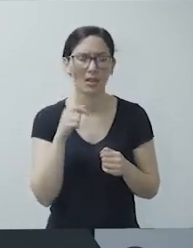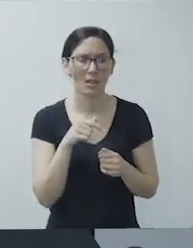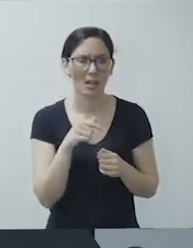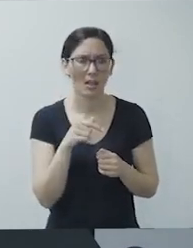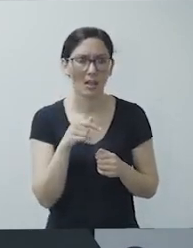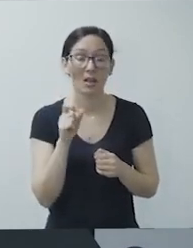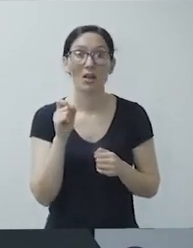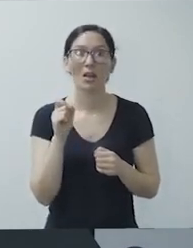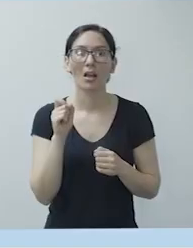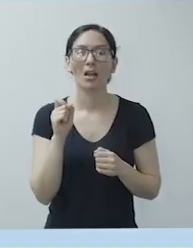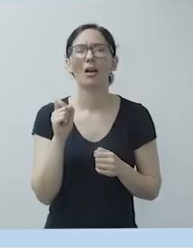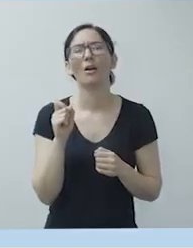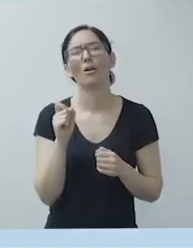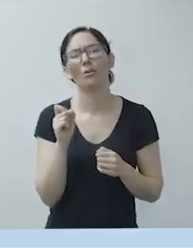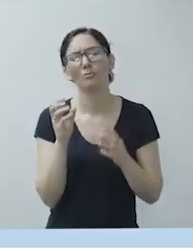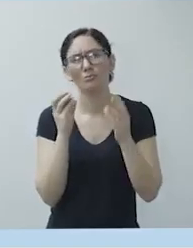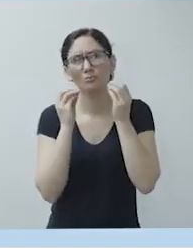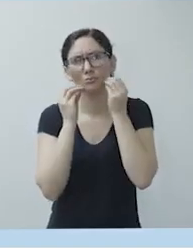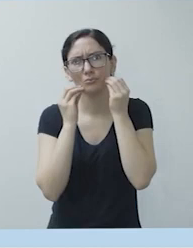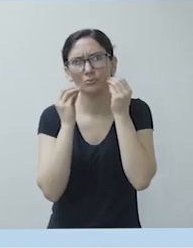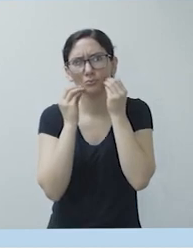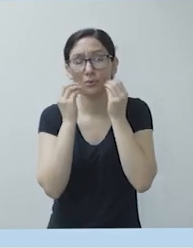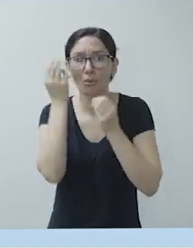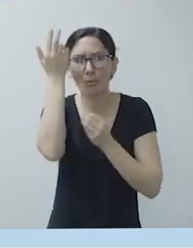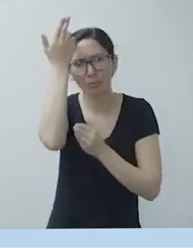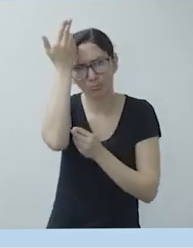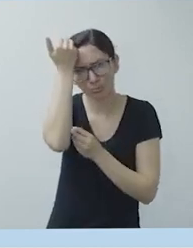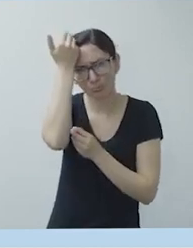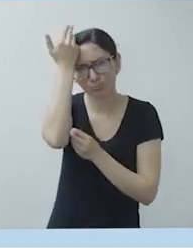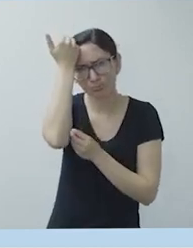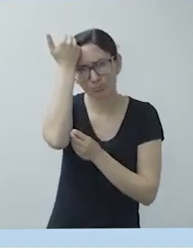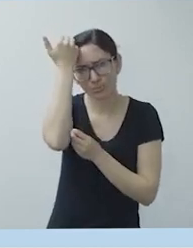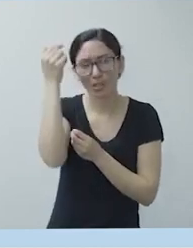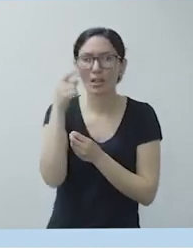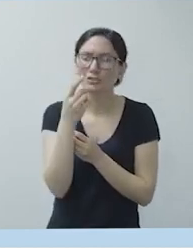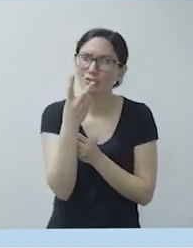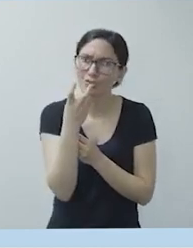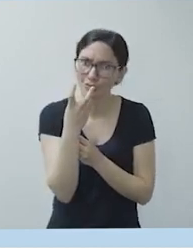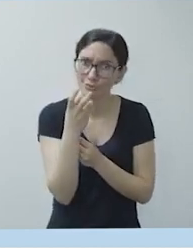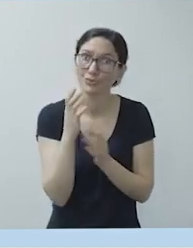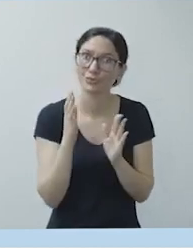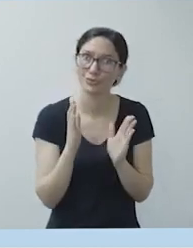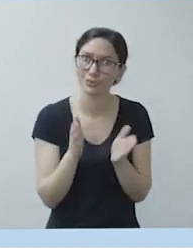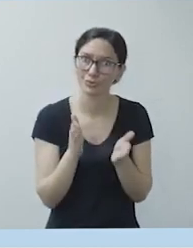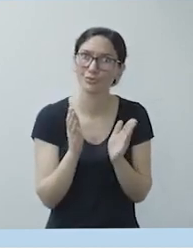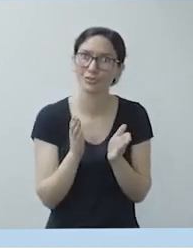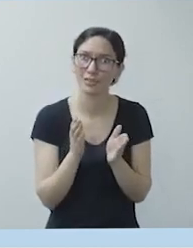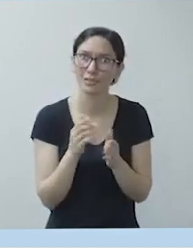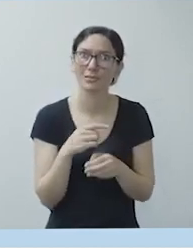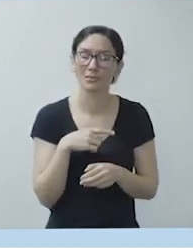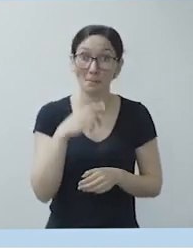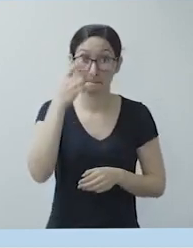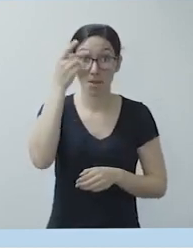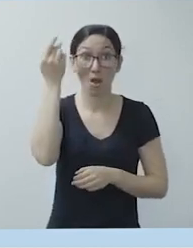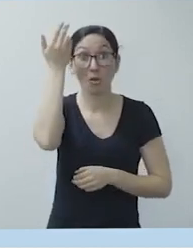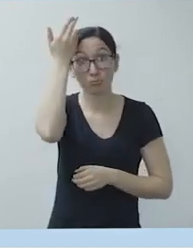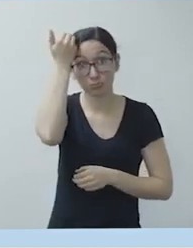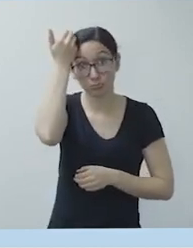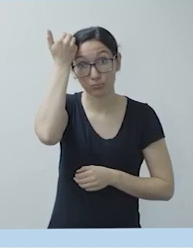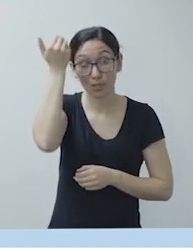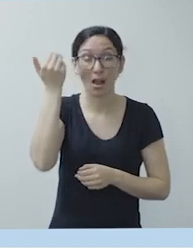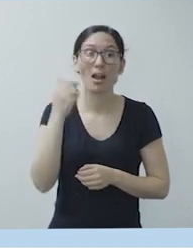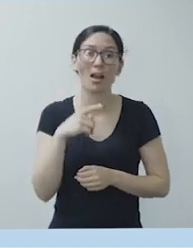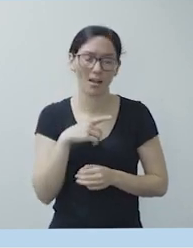Agora é a vez do coelho. Quem já viu um coelho? Tem pessoas que têm coelho como animal de estimação,